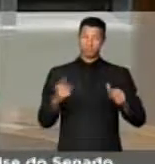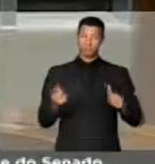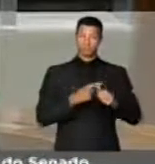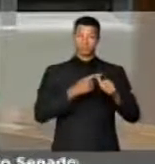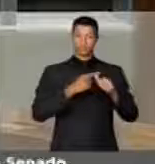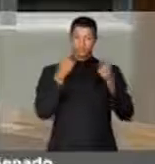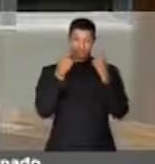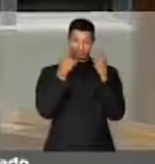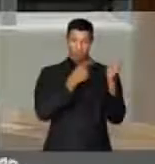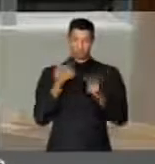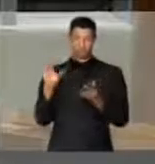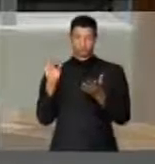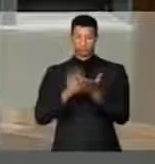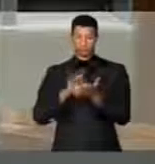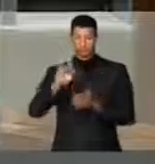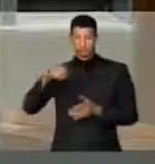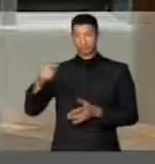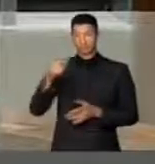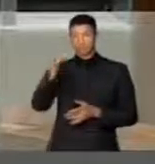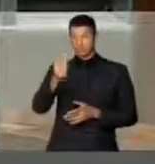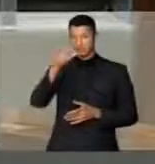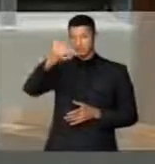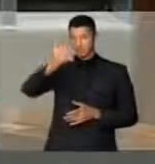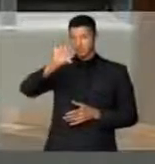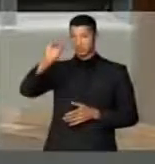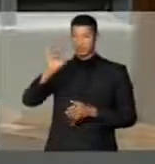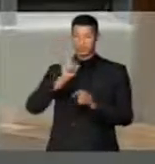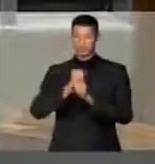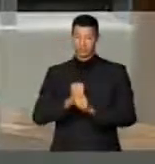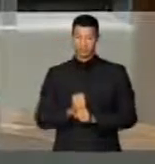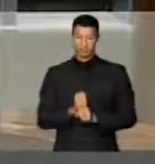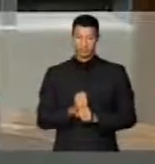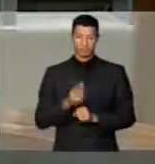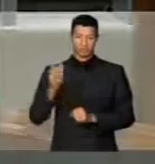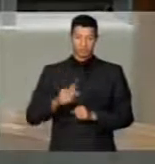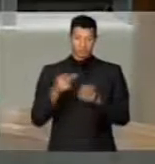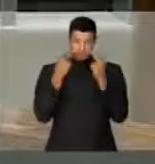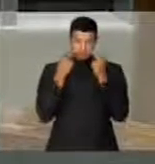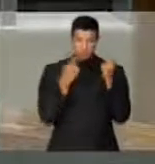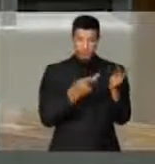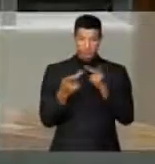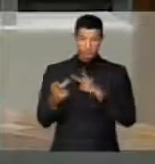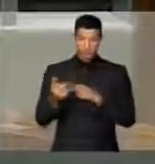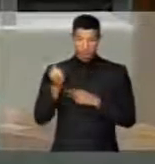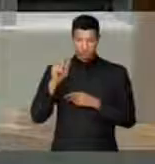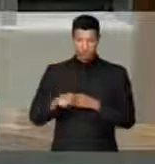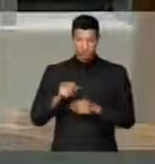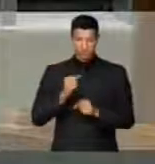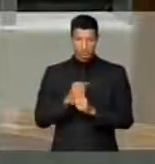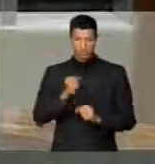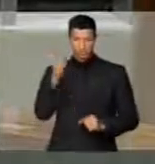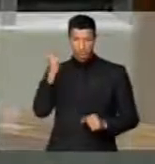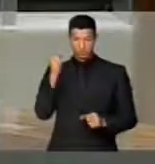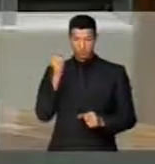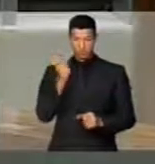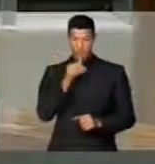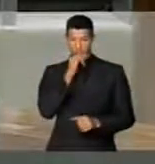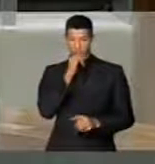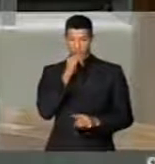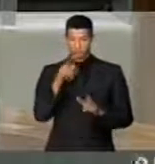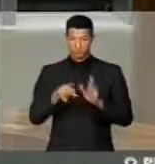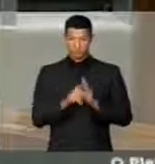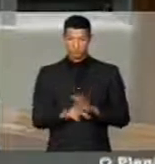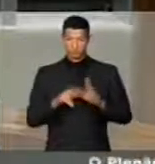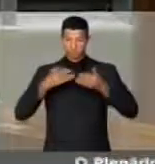visita oficial depois de quase 90 anos. Esta visita é um grande exemplo